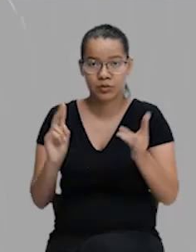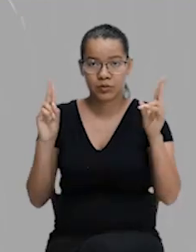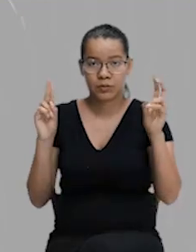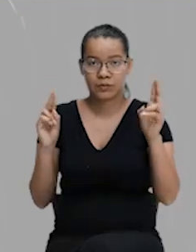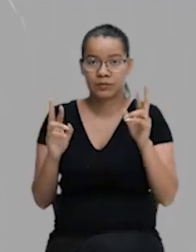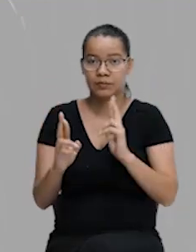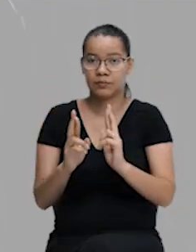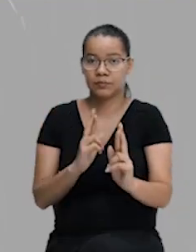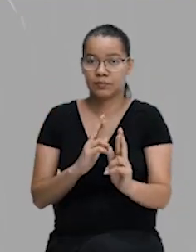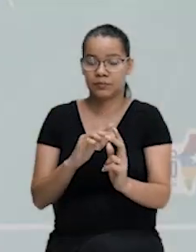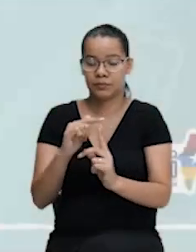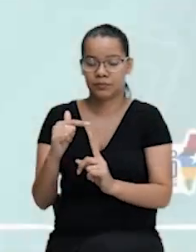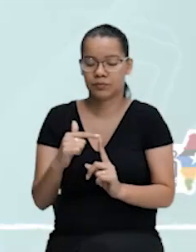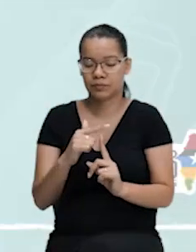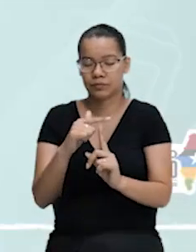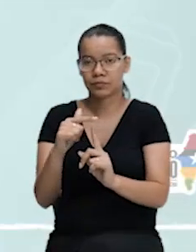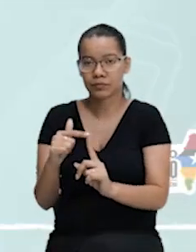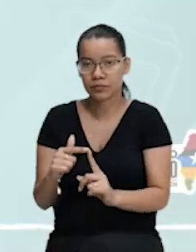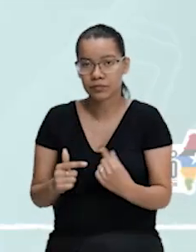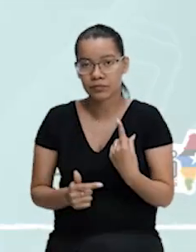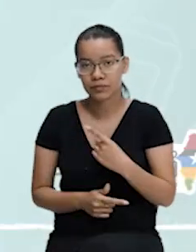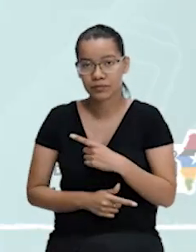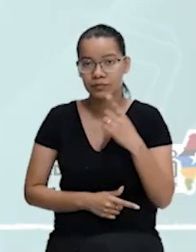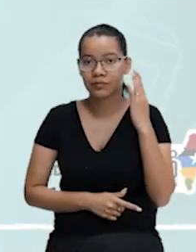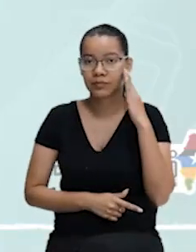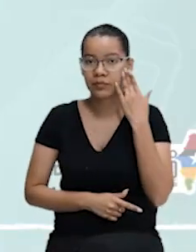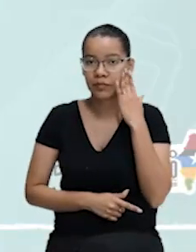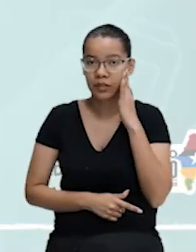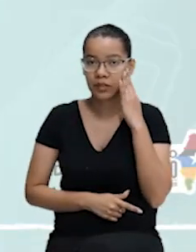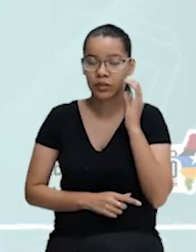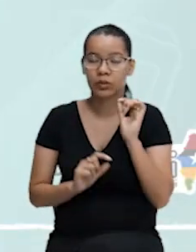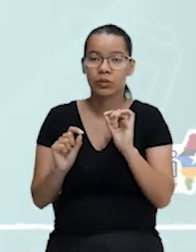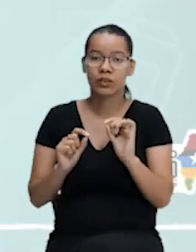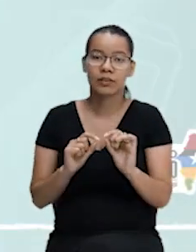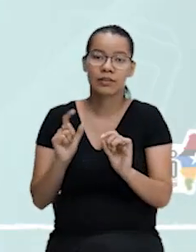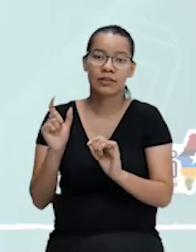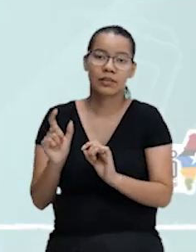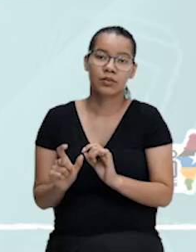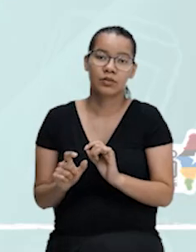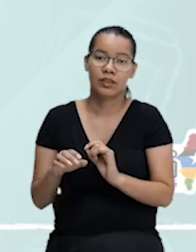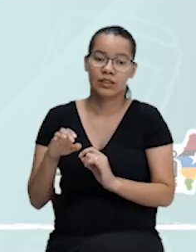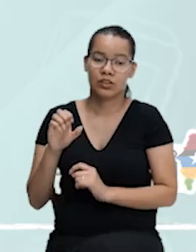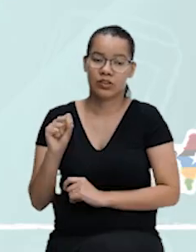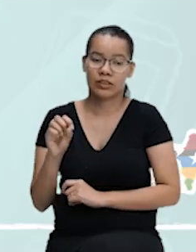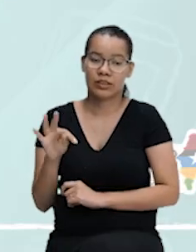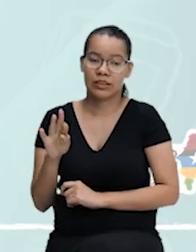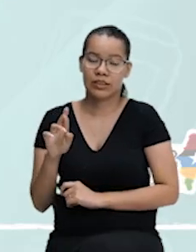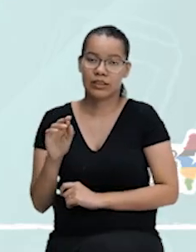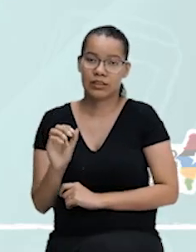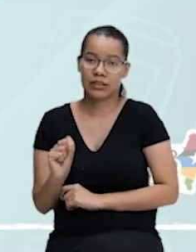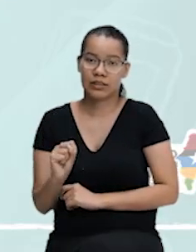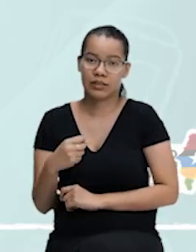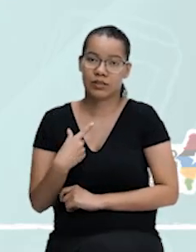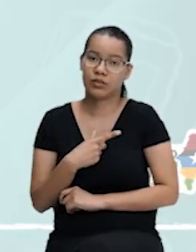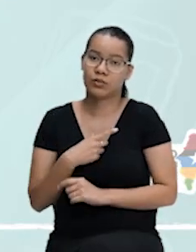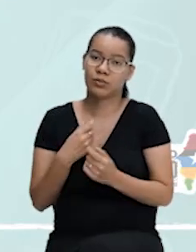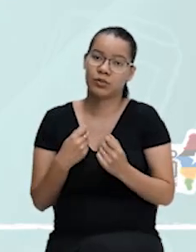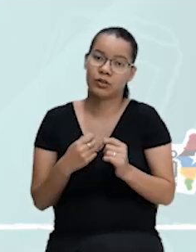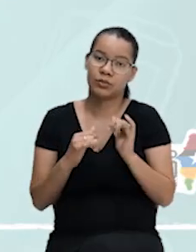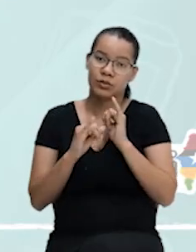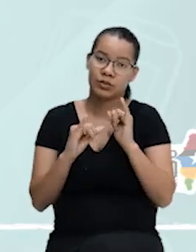tipos de ésteres, vamos entender quem são os ésteres. Bom, os ésteres nós podemos dizer que